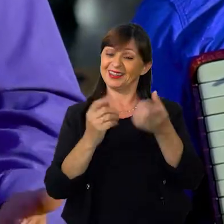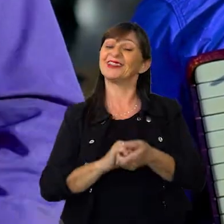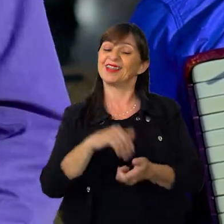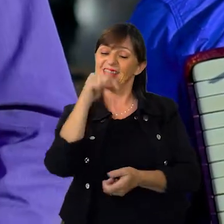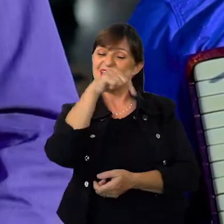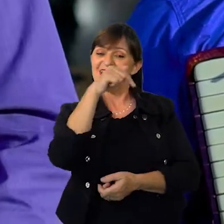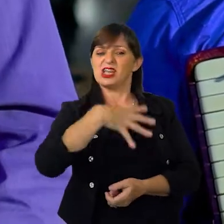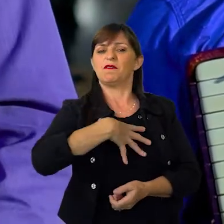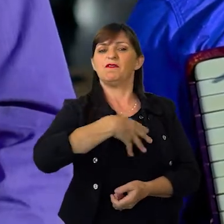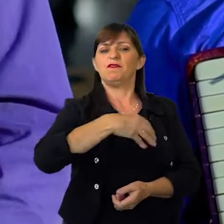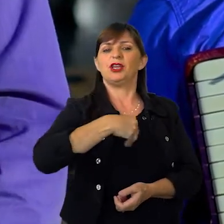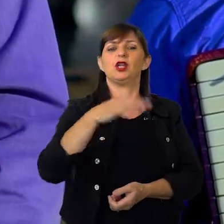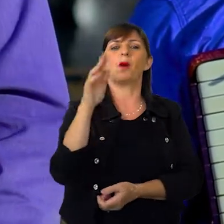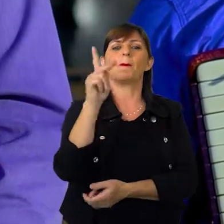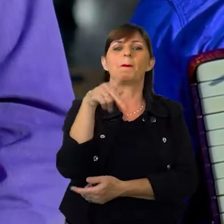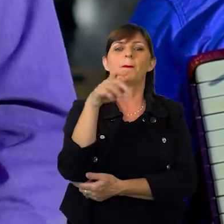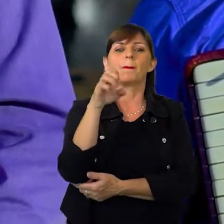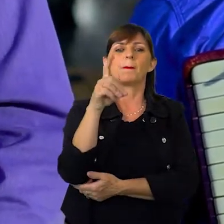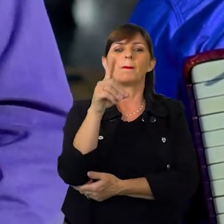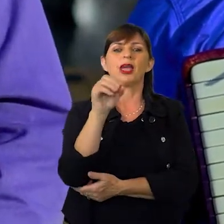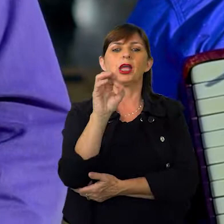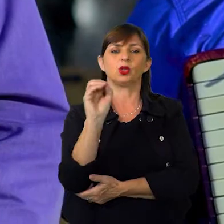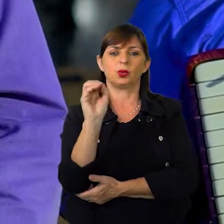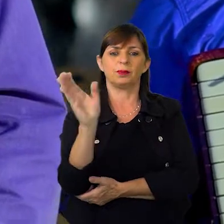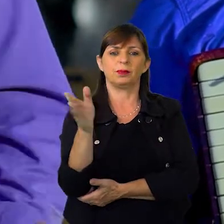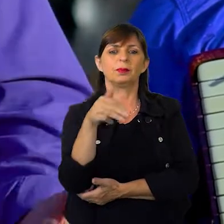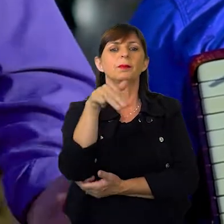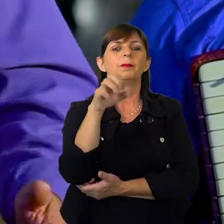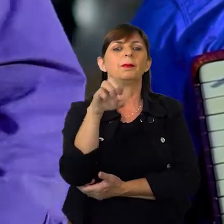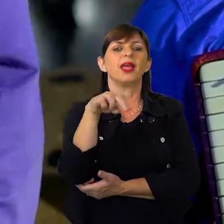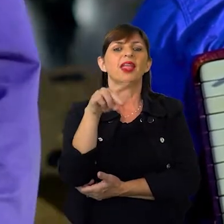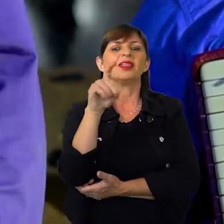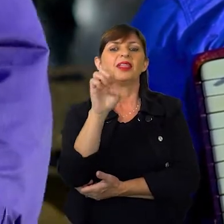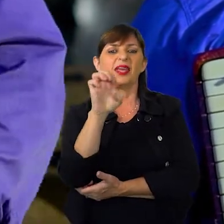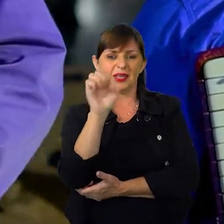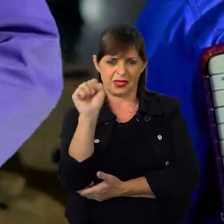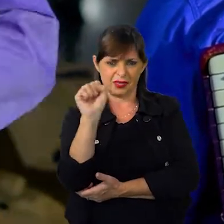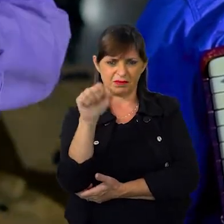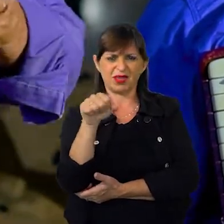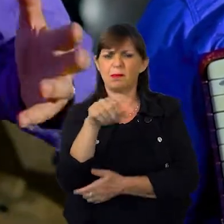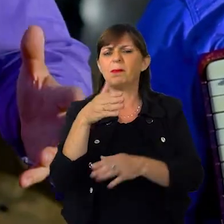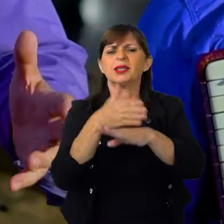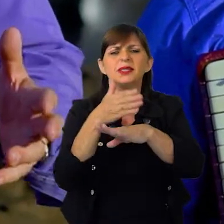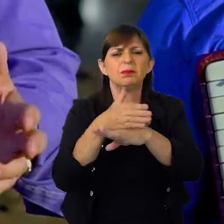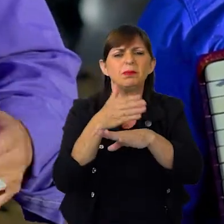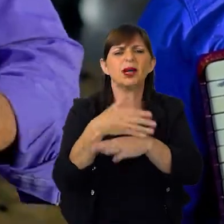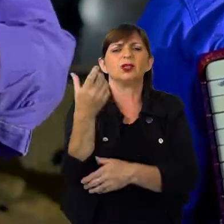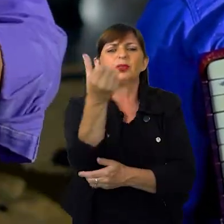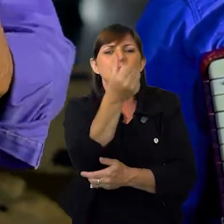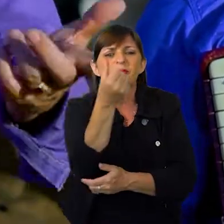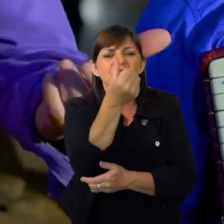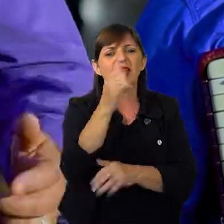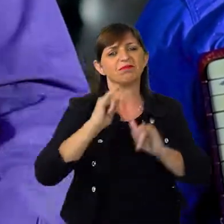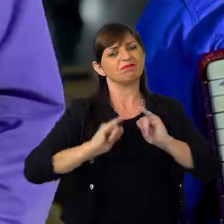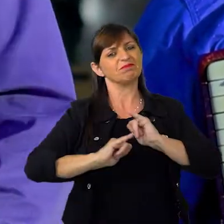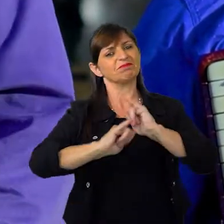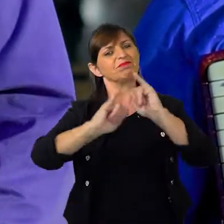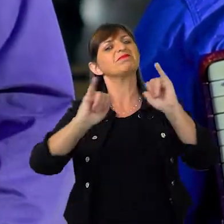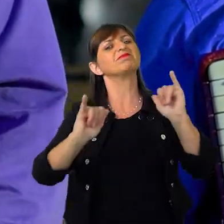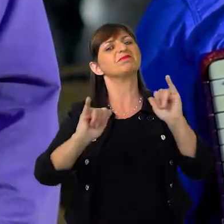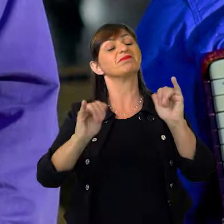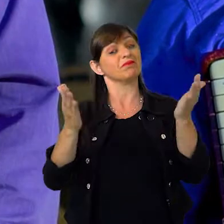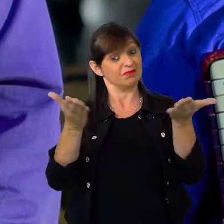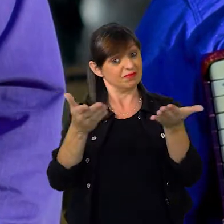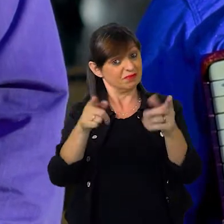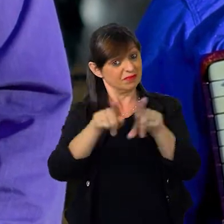que é filho do Seu Pedro Mendes está participando também da dessa nossa webserv desses seis Programas ou causa também